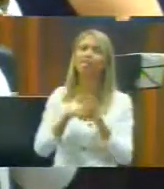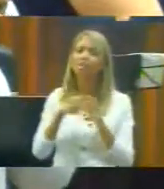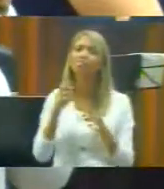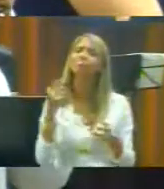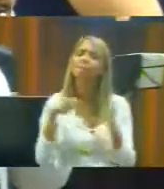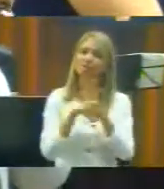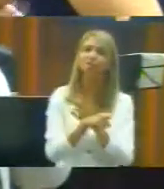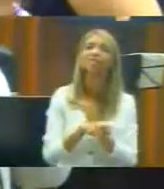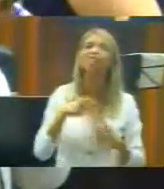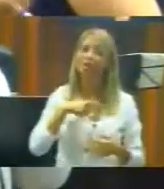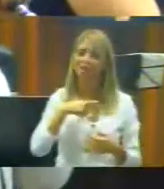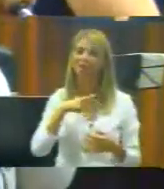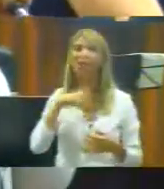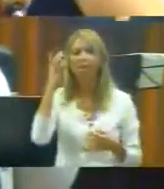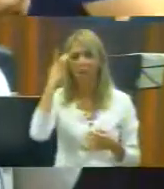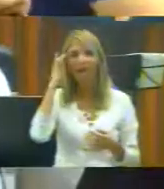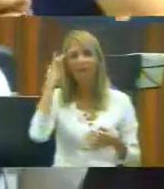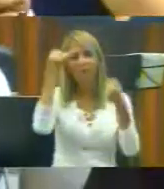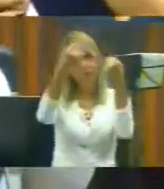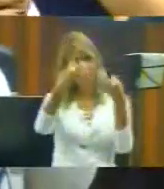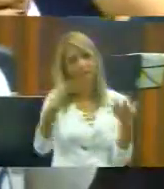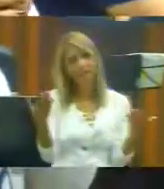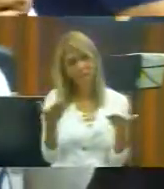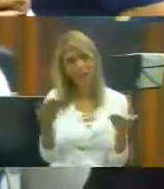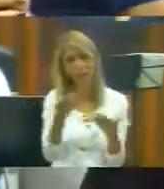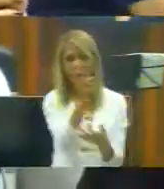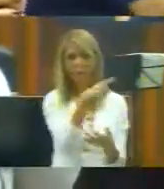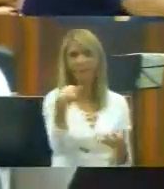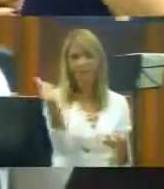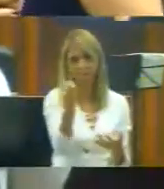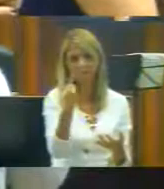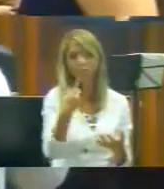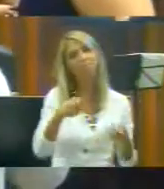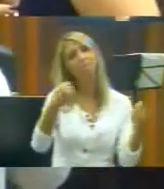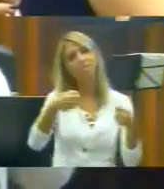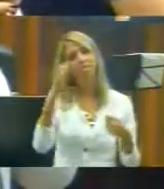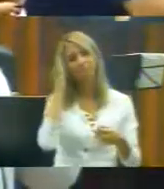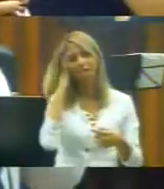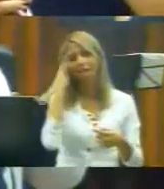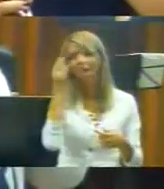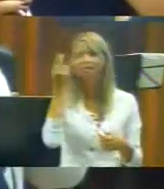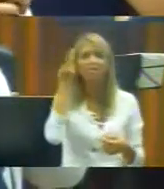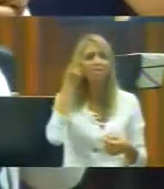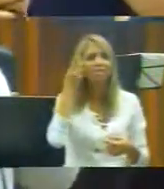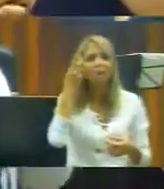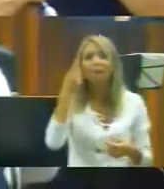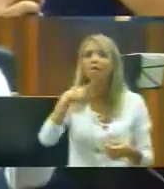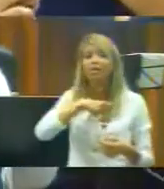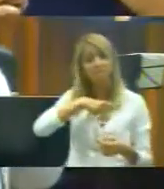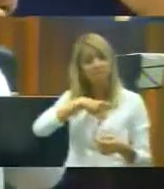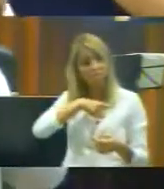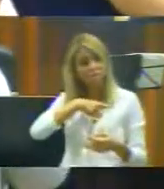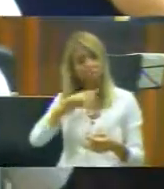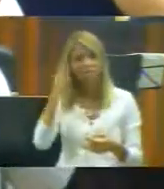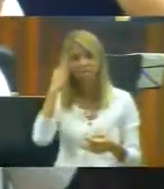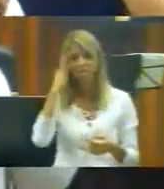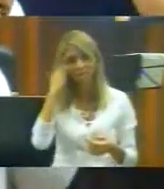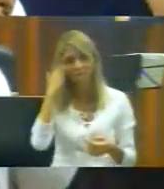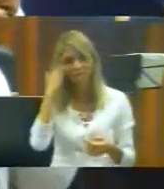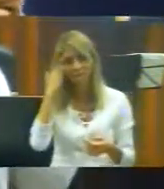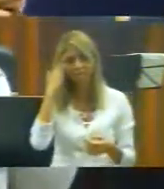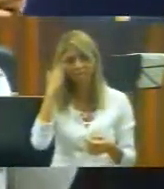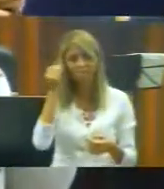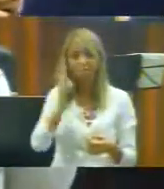toques, então eu vou passar agora, né, para todos os parlamentares. Vocês têm que ter realmente, como o Luiz Geraldo falou,